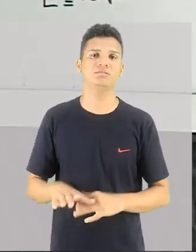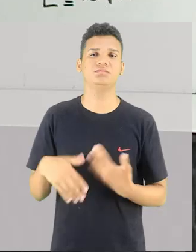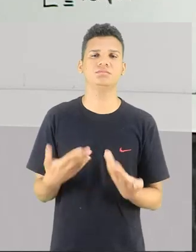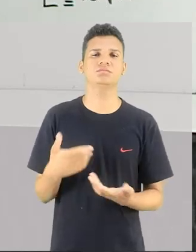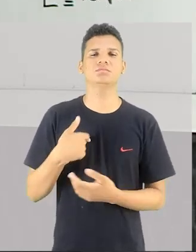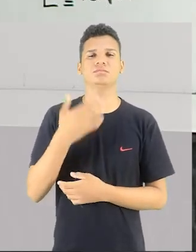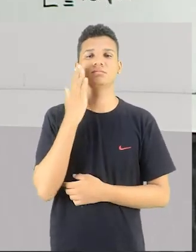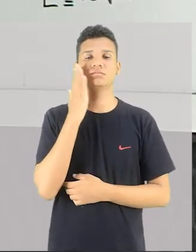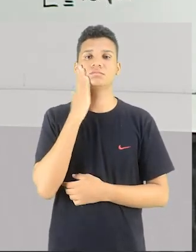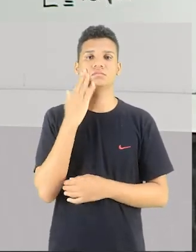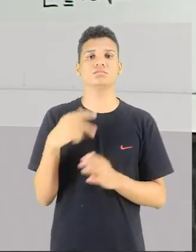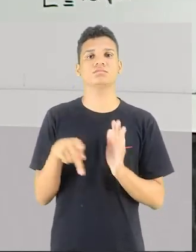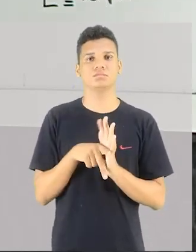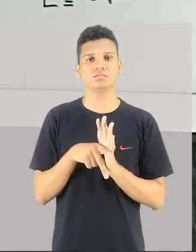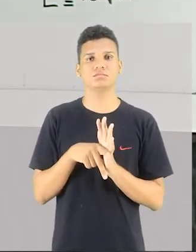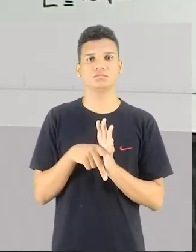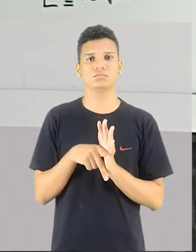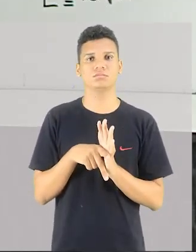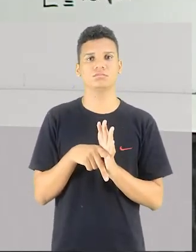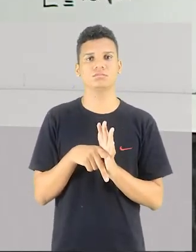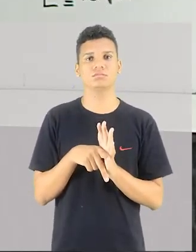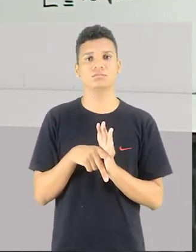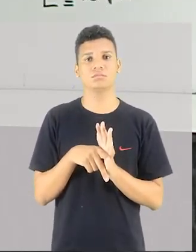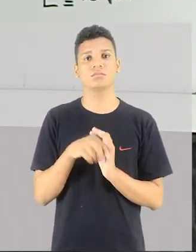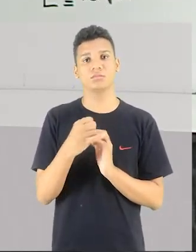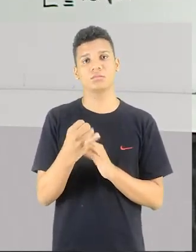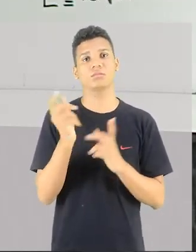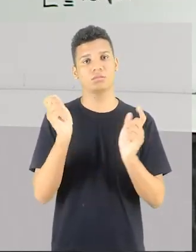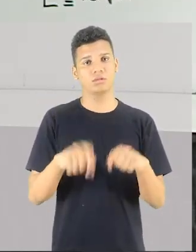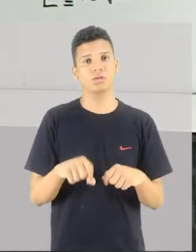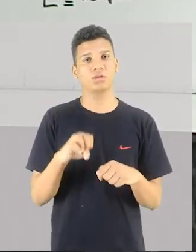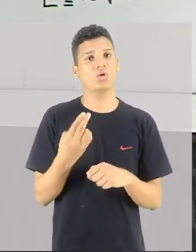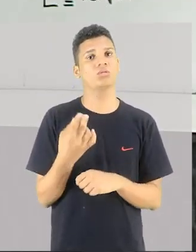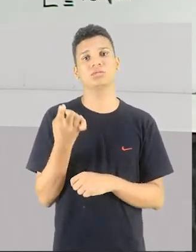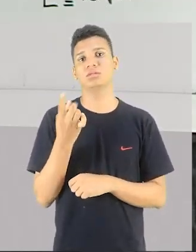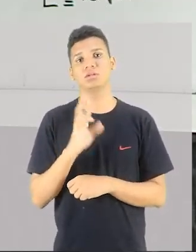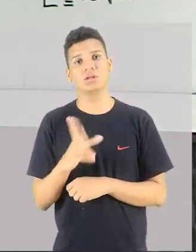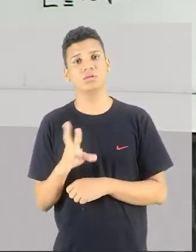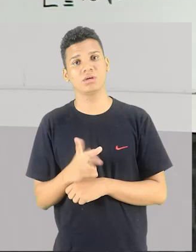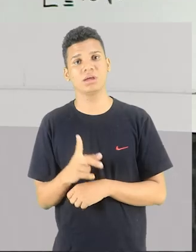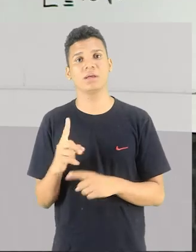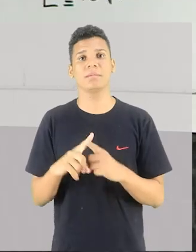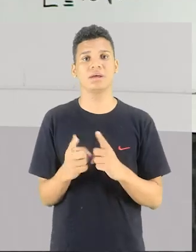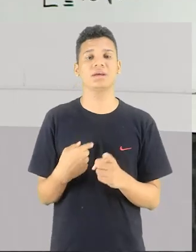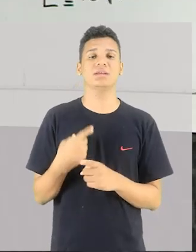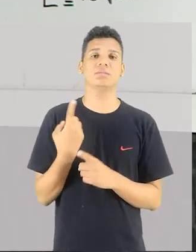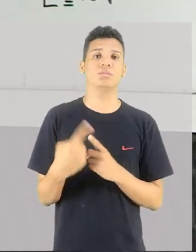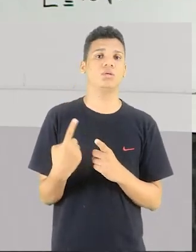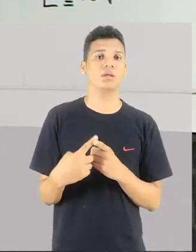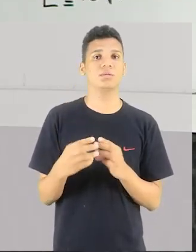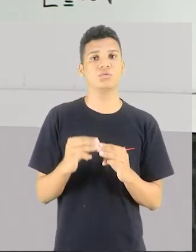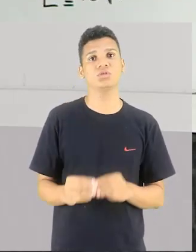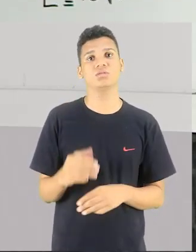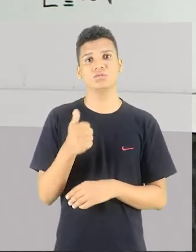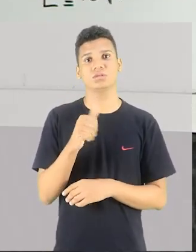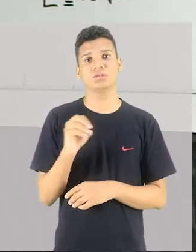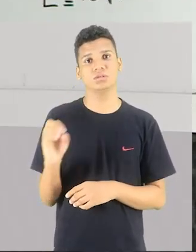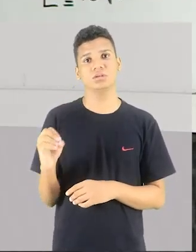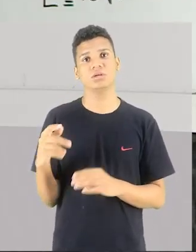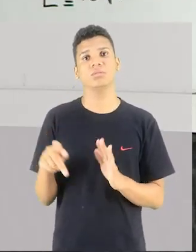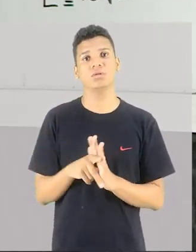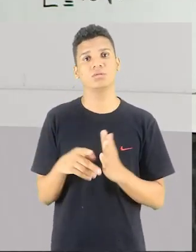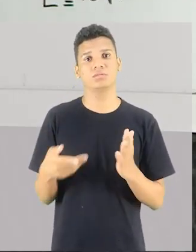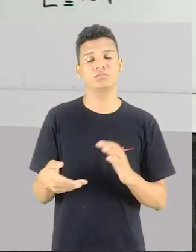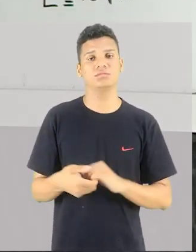saber a quantidade de material para saber se é suficiente ou se não é suficiente porque ele tem 100 ele falou que tem 100 no estoque